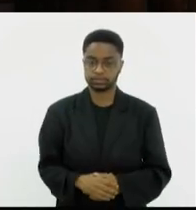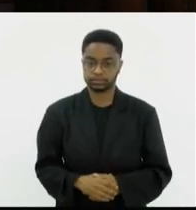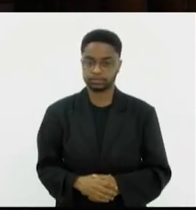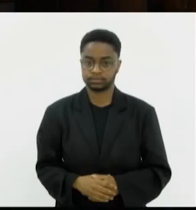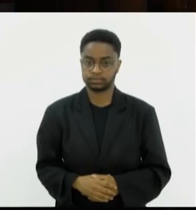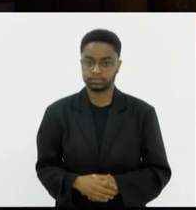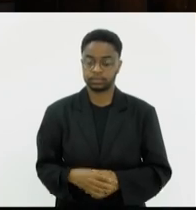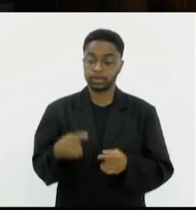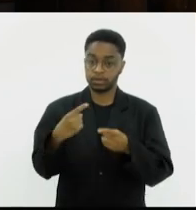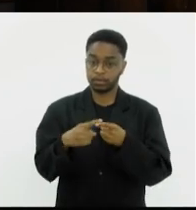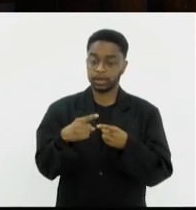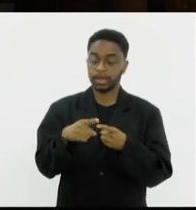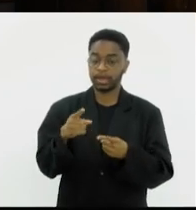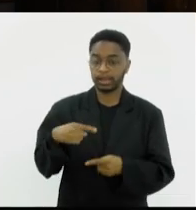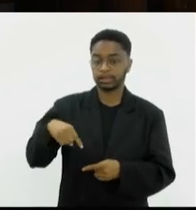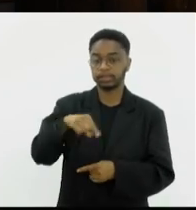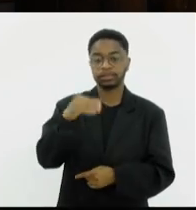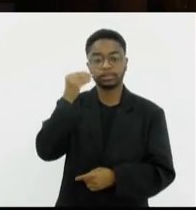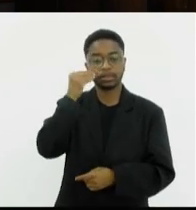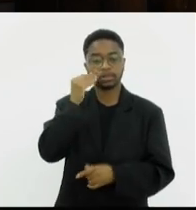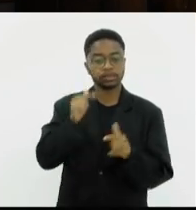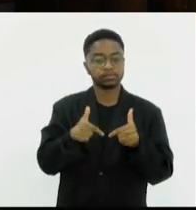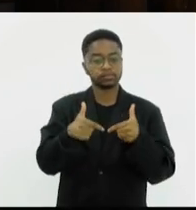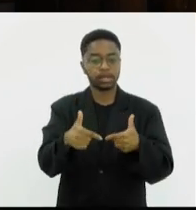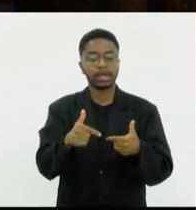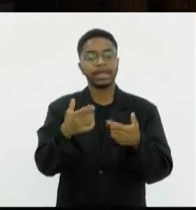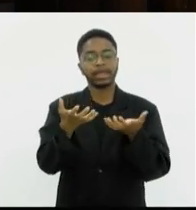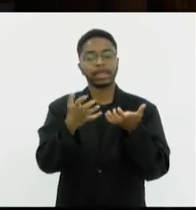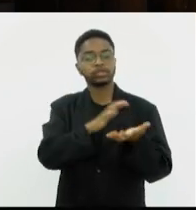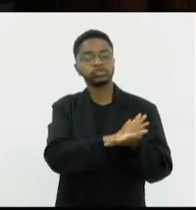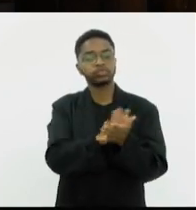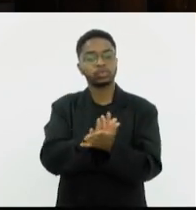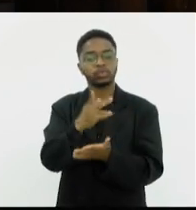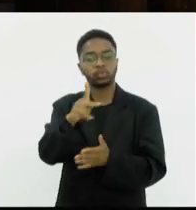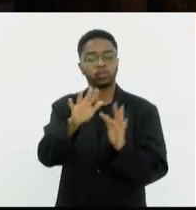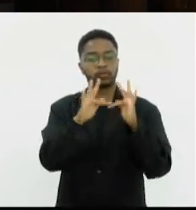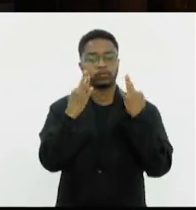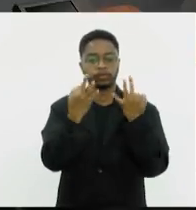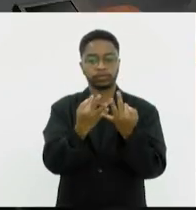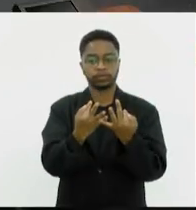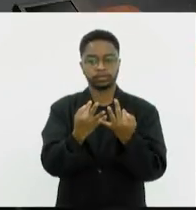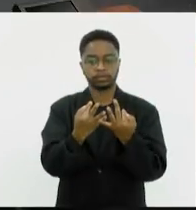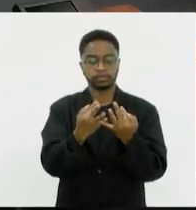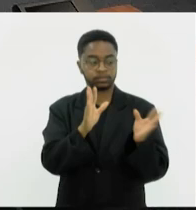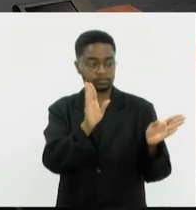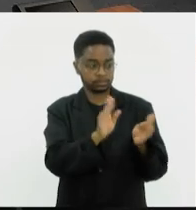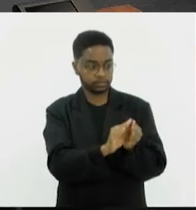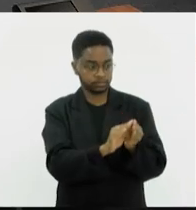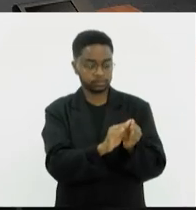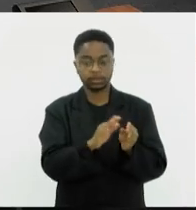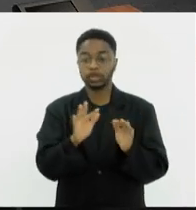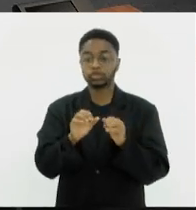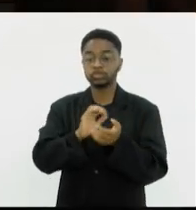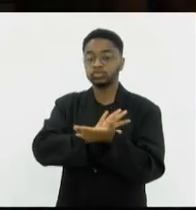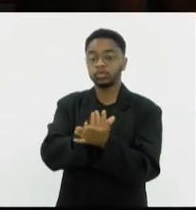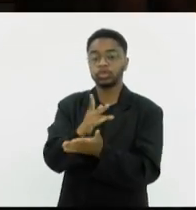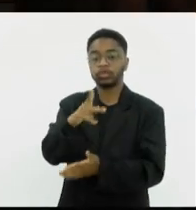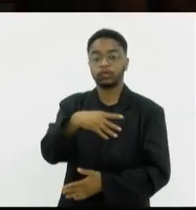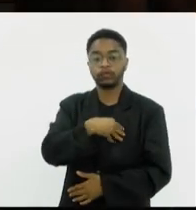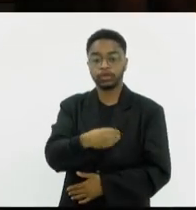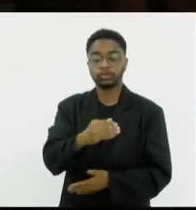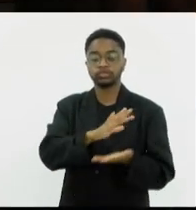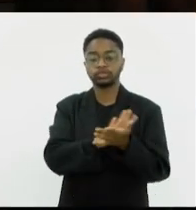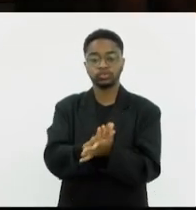É isso que eles estão tentando fazer. Destruir a sua família. Para concluir, destruir deputado. Os seus filhos. Destruir